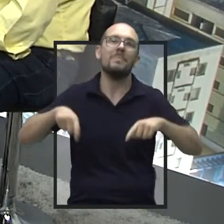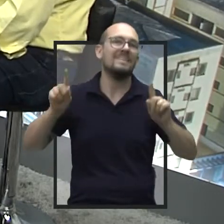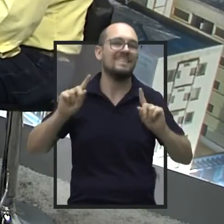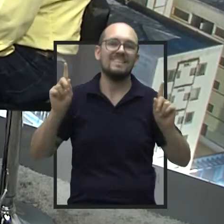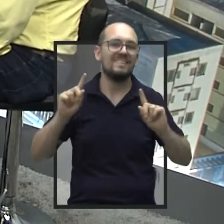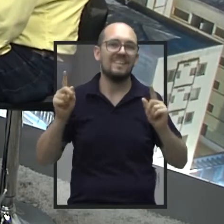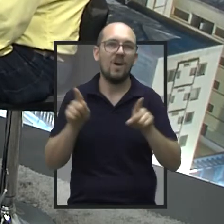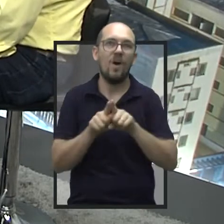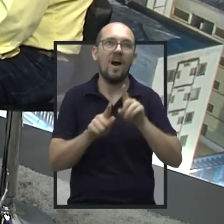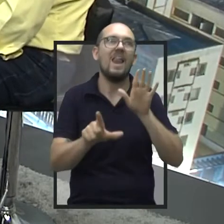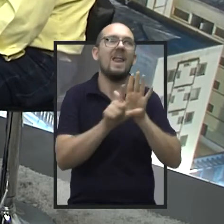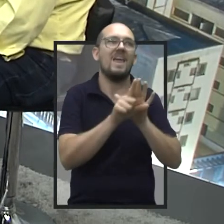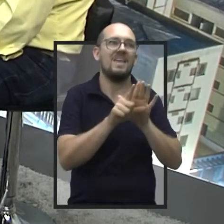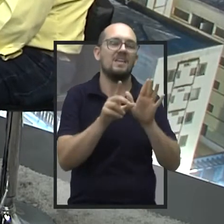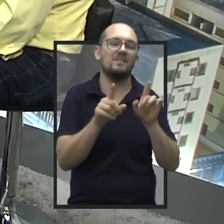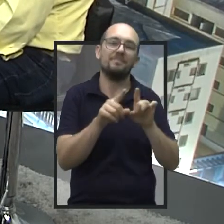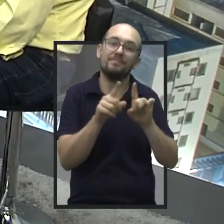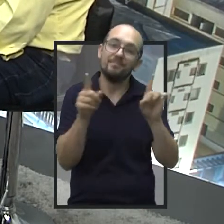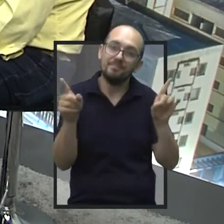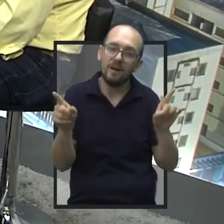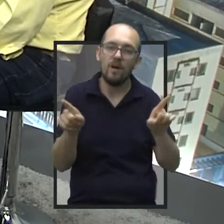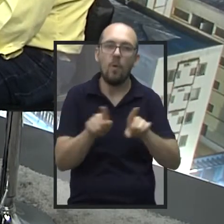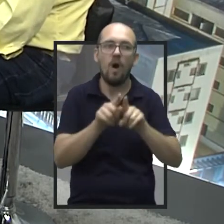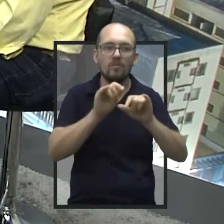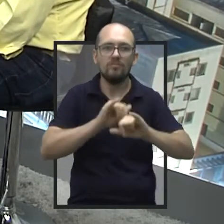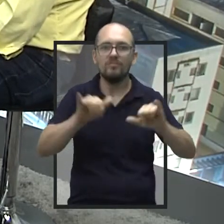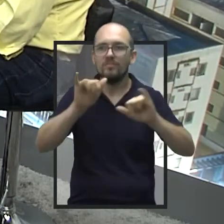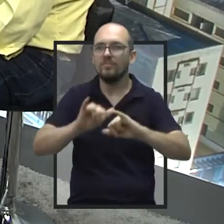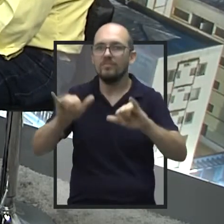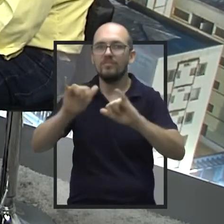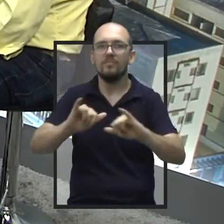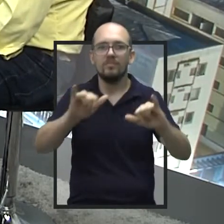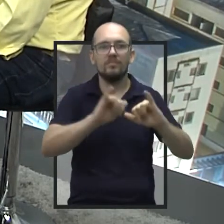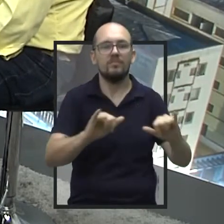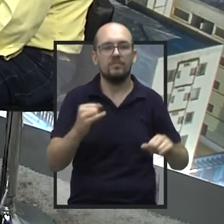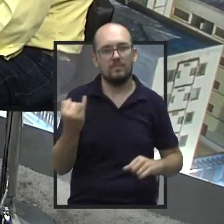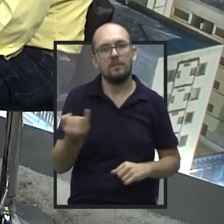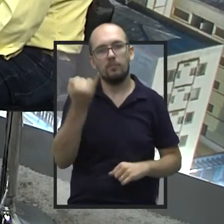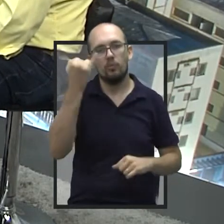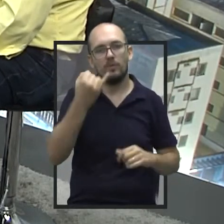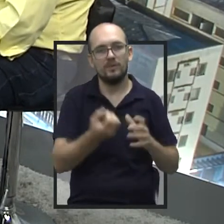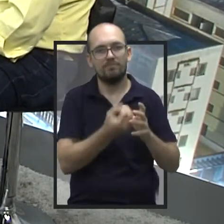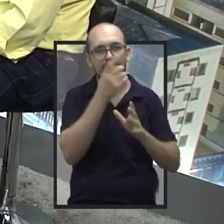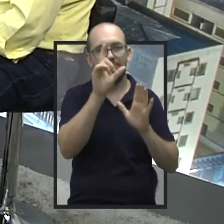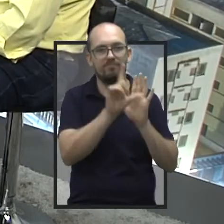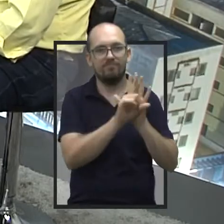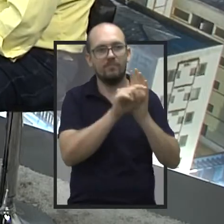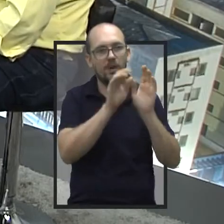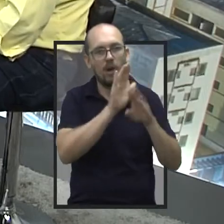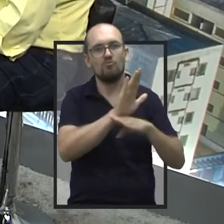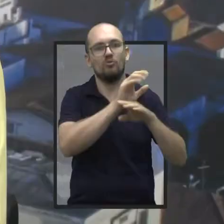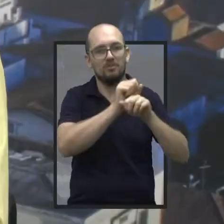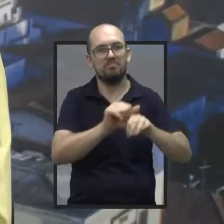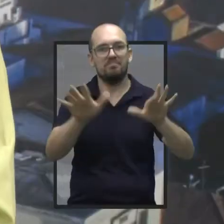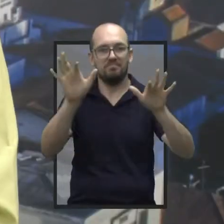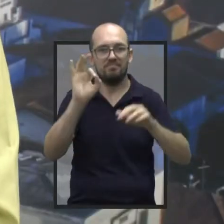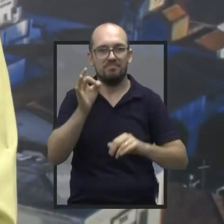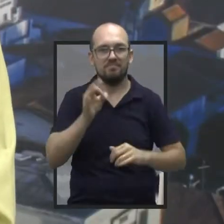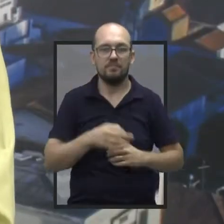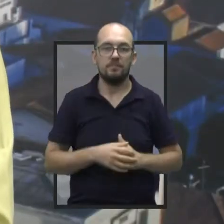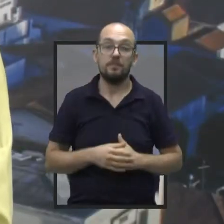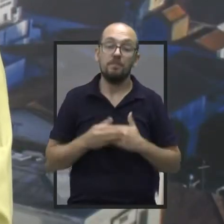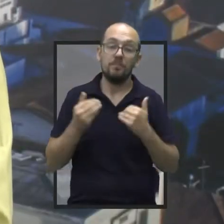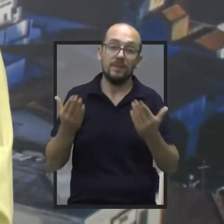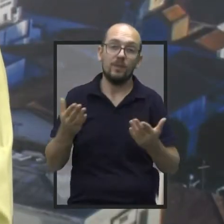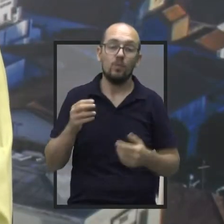seria, sim, uma questão de bom senso. Mas para cultivar essa cultura é importante ter o projeto, ter a legislação. Ô Ângela, eu digo que se